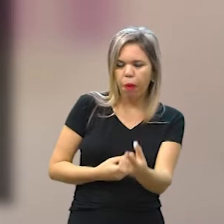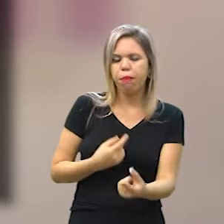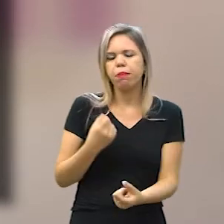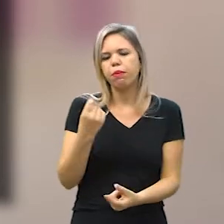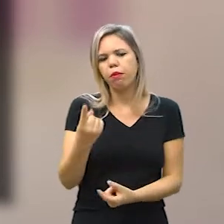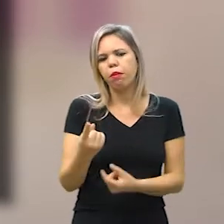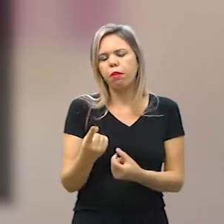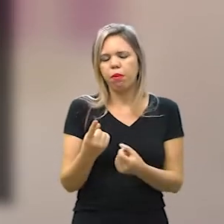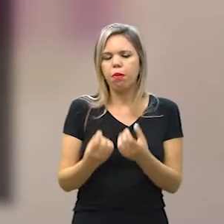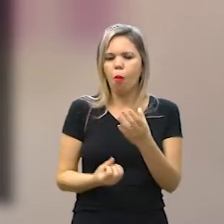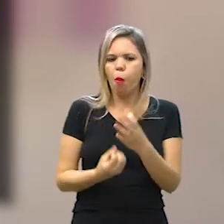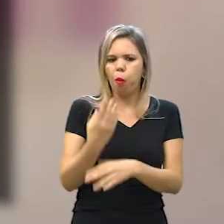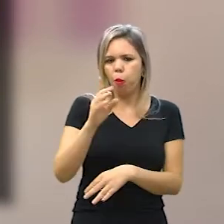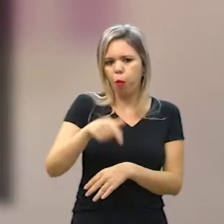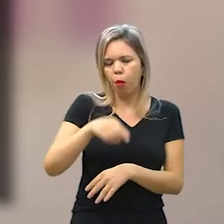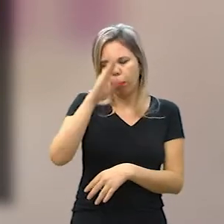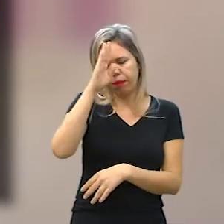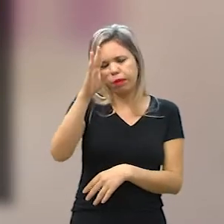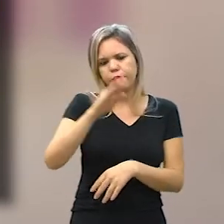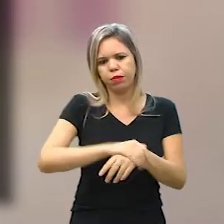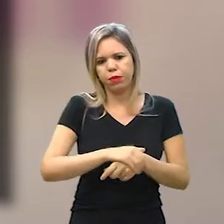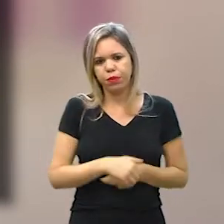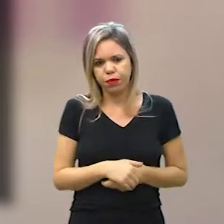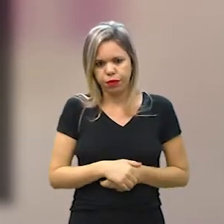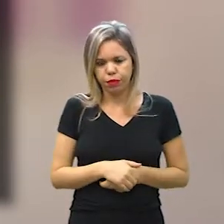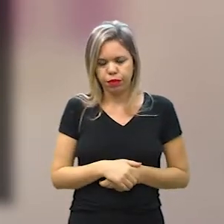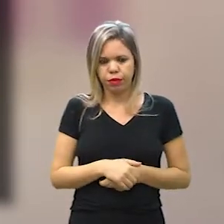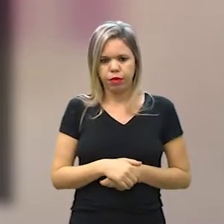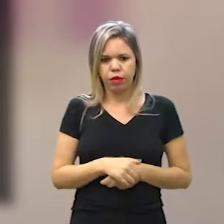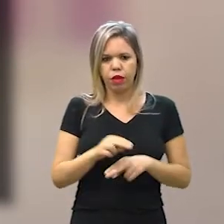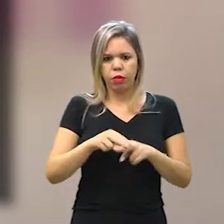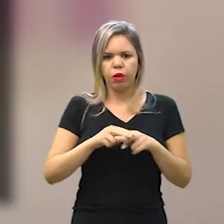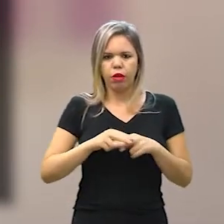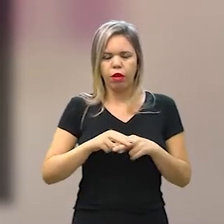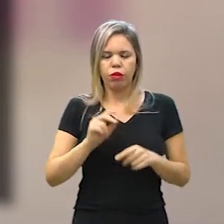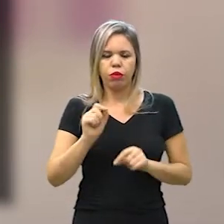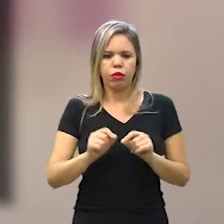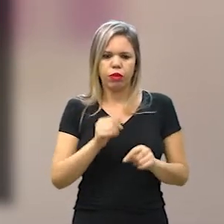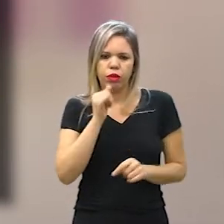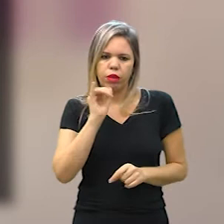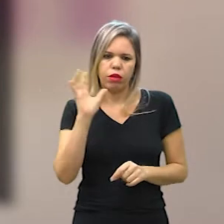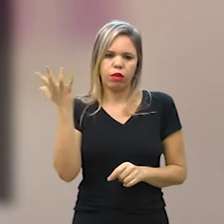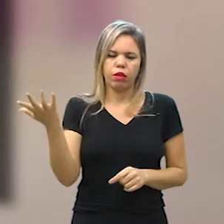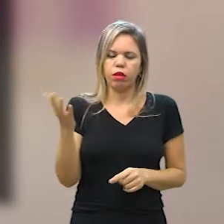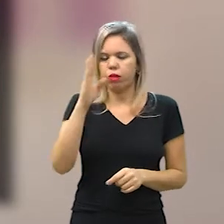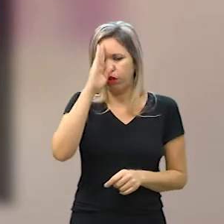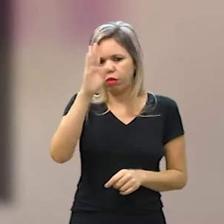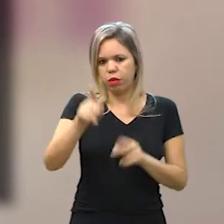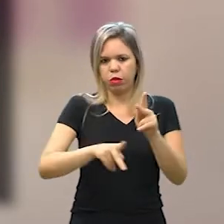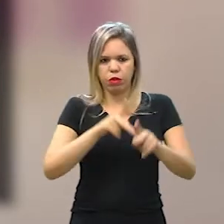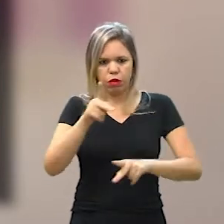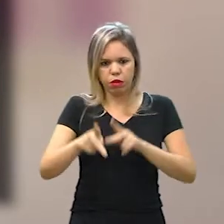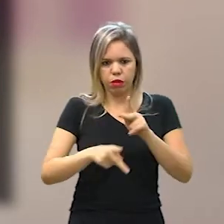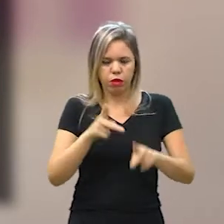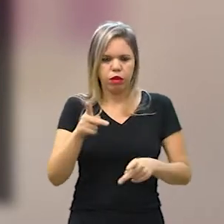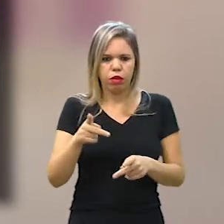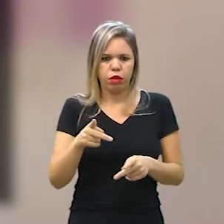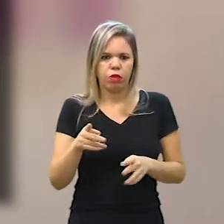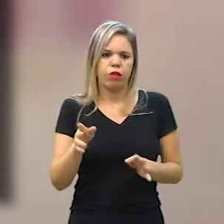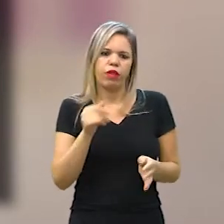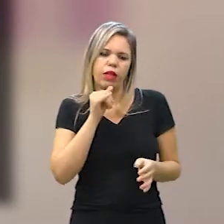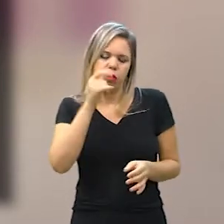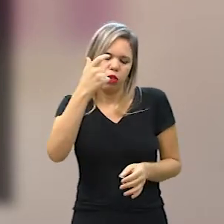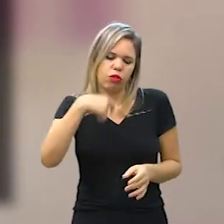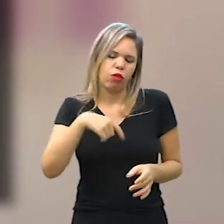mais rara e ela é principalmente desencadeada ela acomete principalmente os pacientes